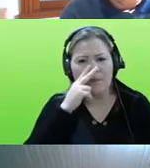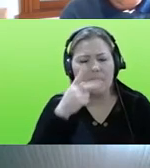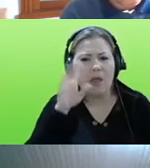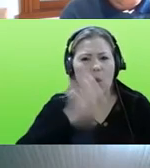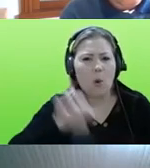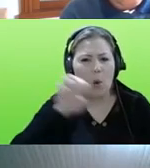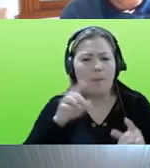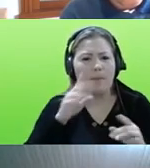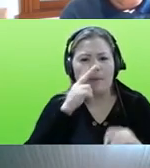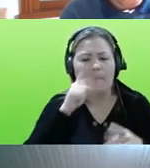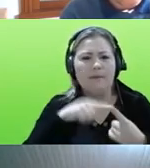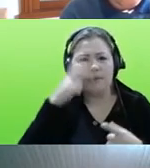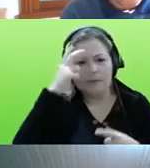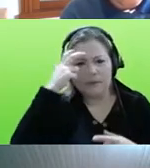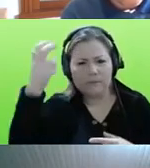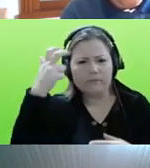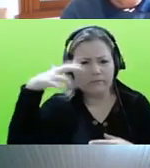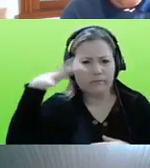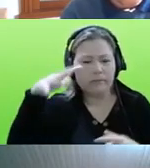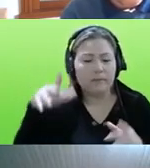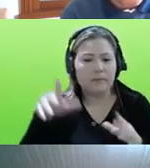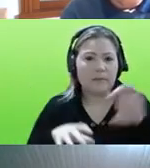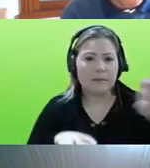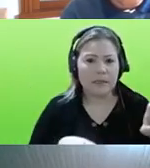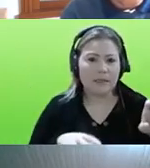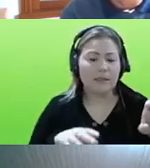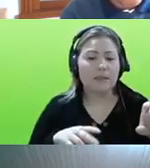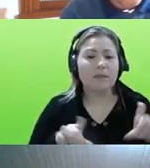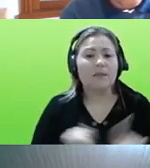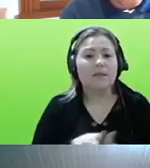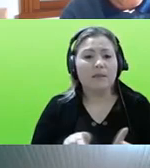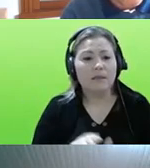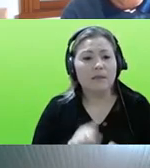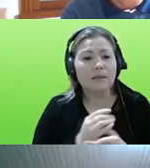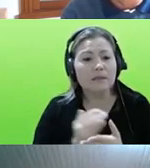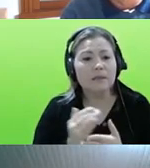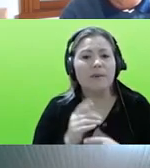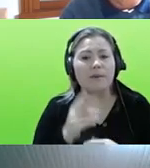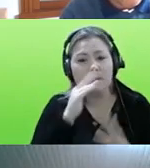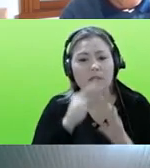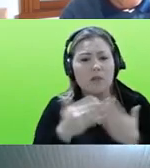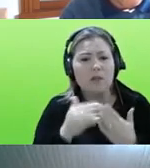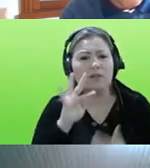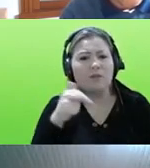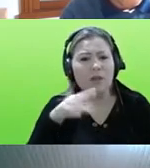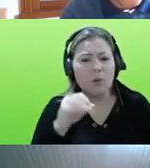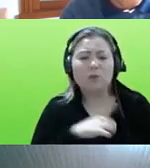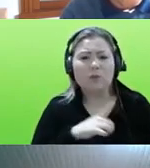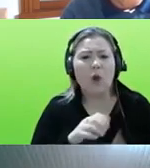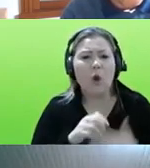entre intelectuais de esquerda. E, inicialmente, a Escola de Frankfurt tinha realmente uma